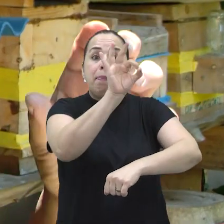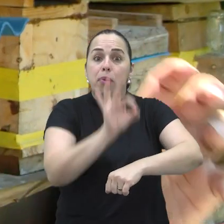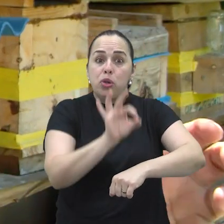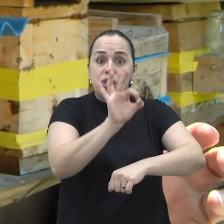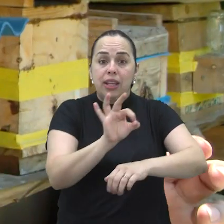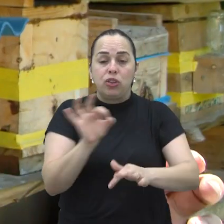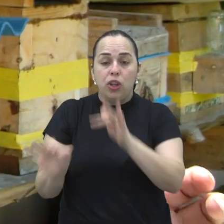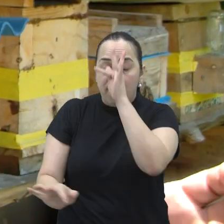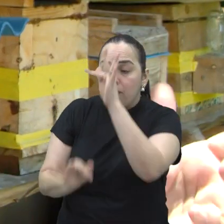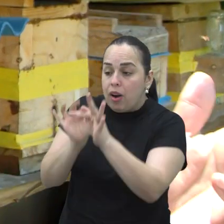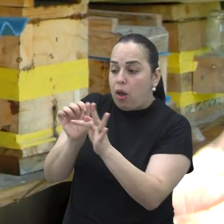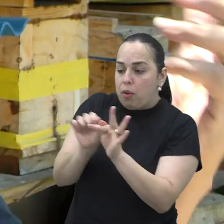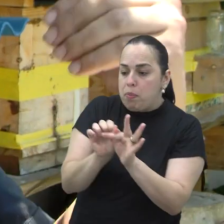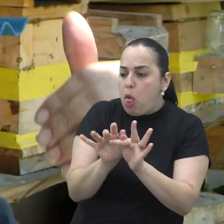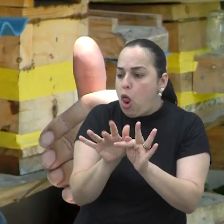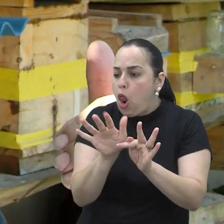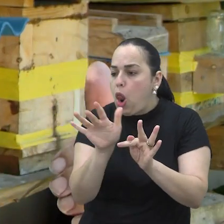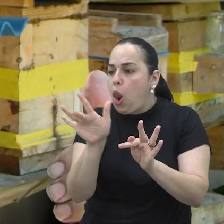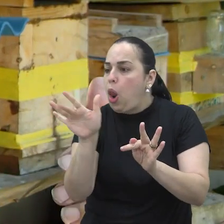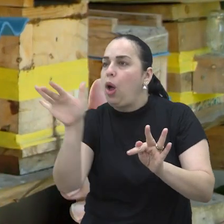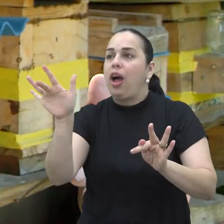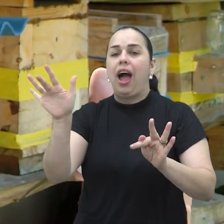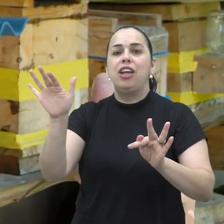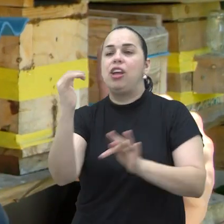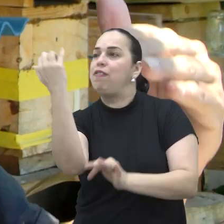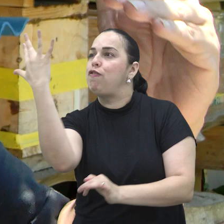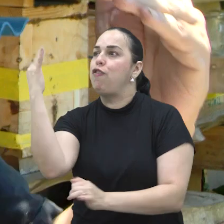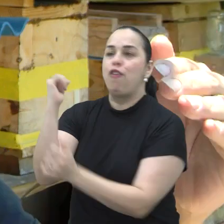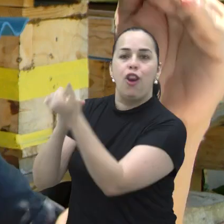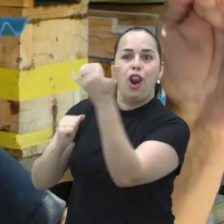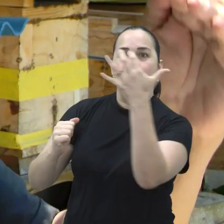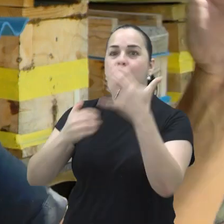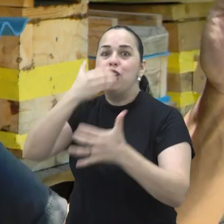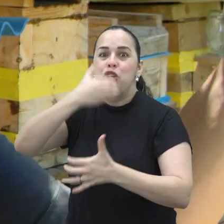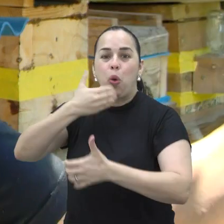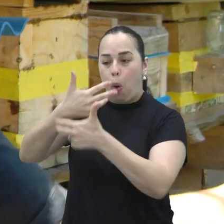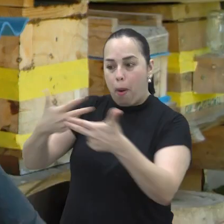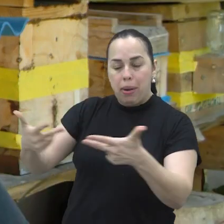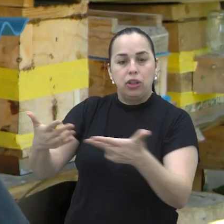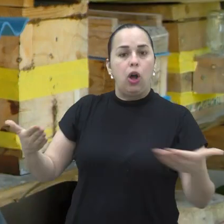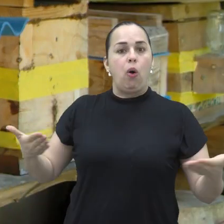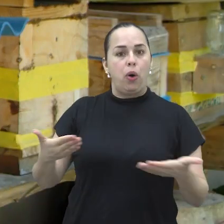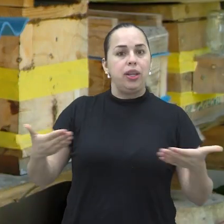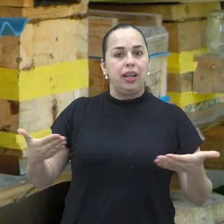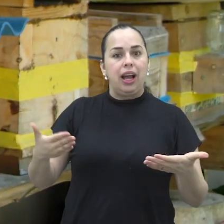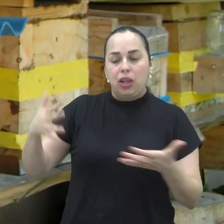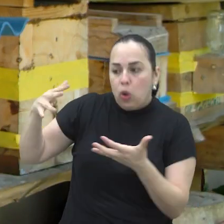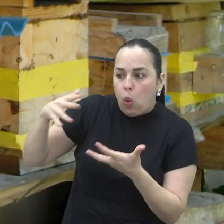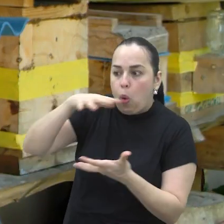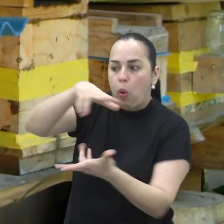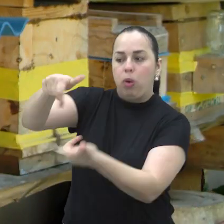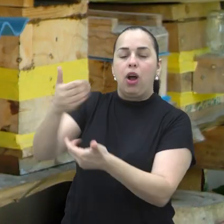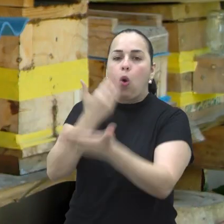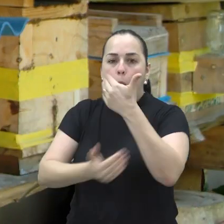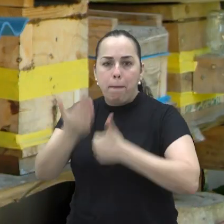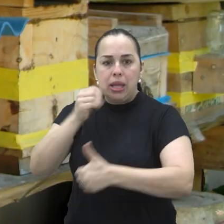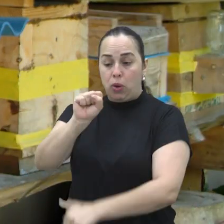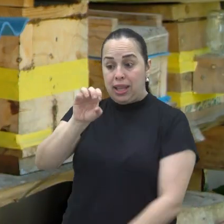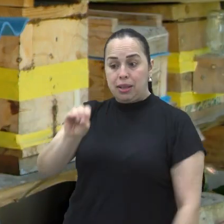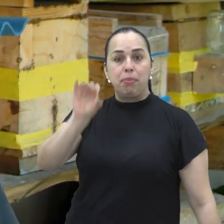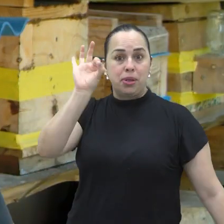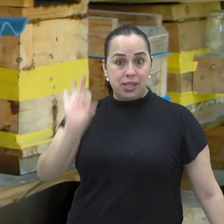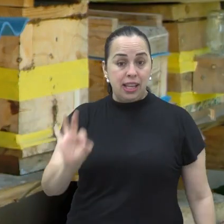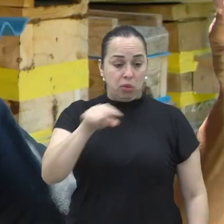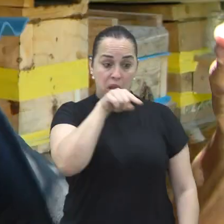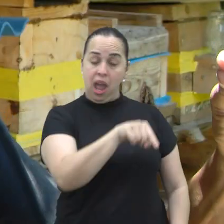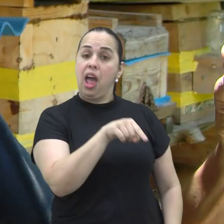de polinização que envolve a nossa alimentação. Então, vamos dizer, 80% de tudo que a gente consome no mundo depende do trabalho de polinização